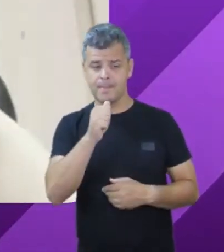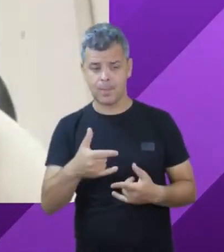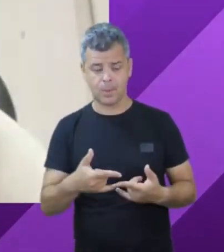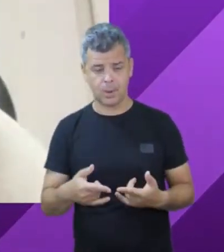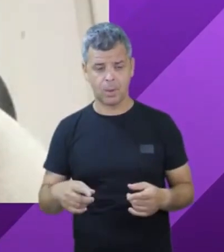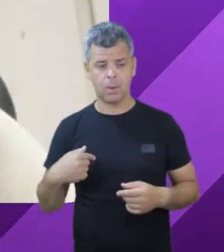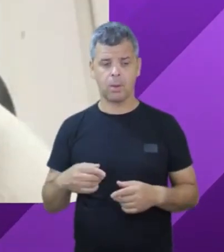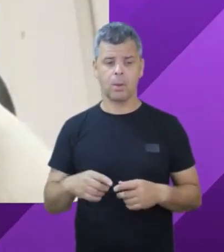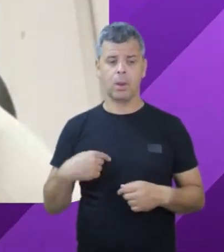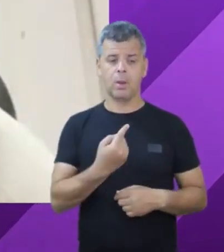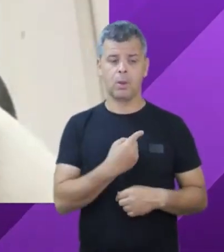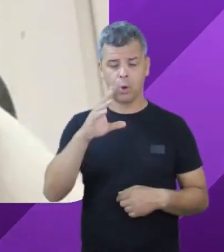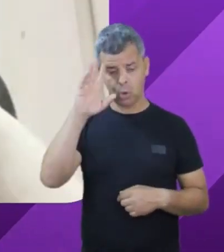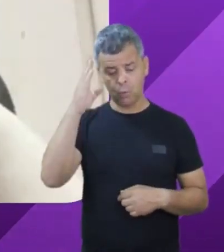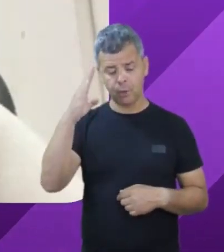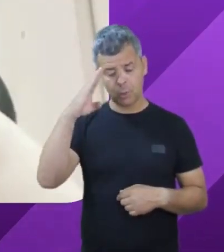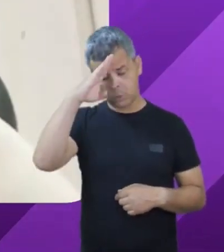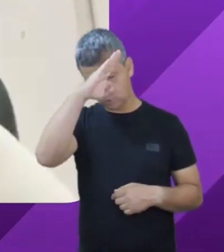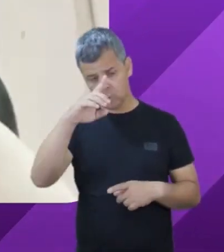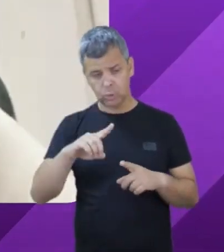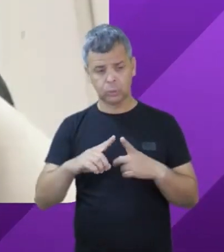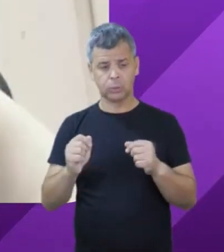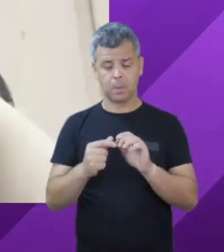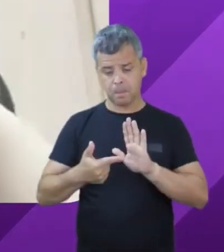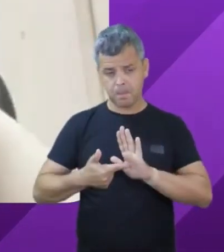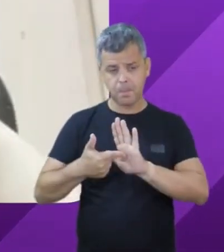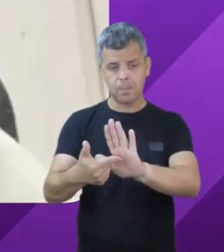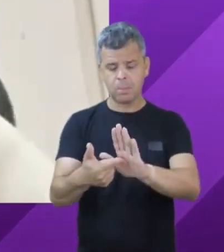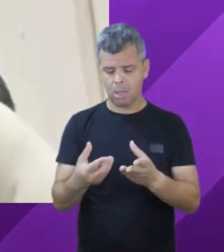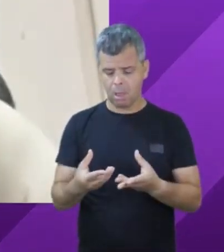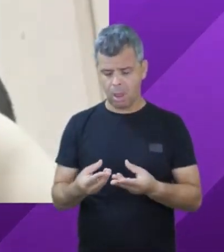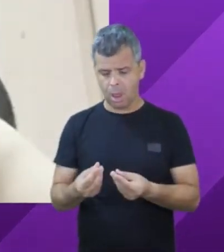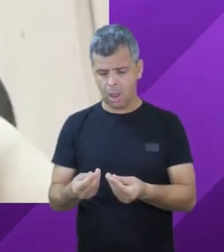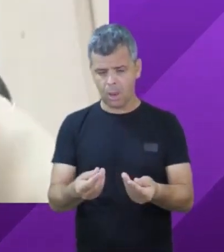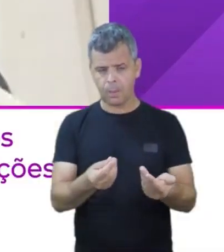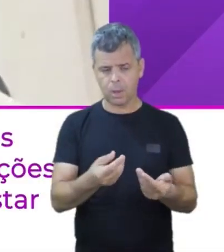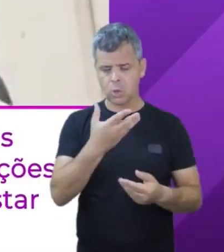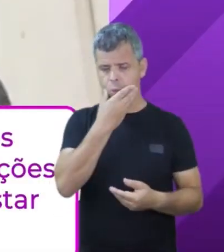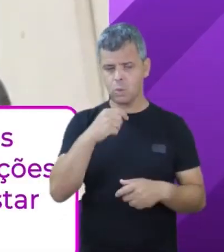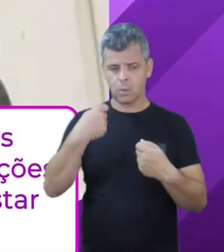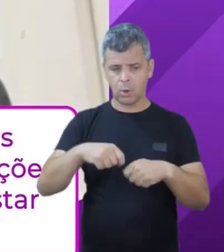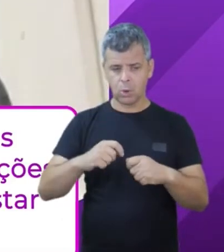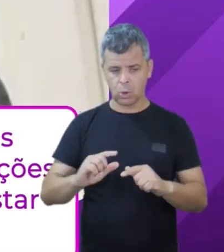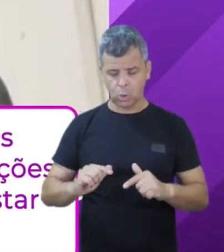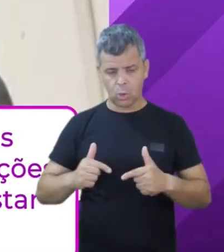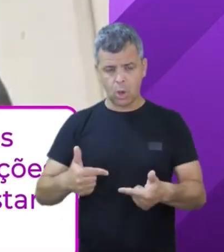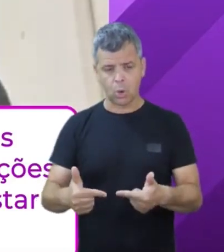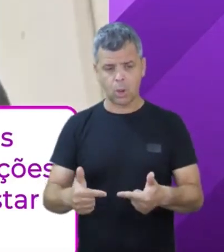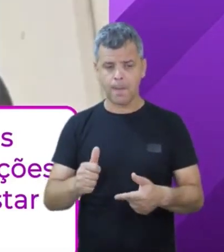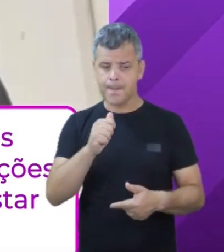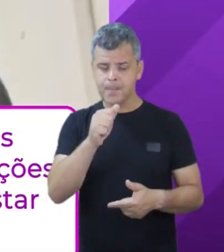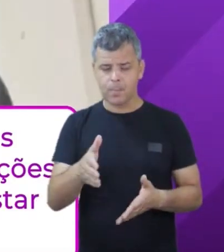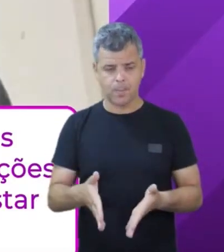a gente viu no ex-governo como foi difícil a gente mostrar e sensibilizar os homens da necessidade de combater a pobreza menstrual e a